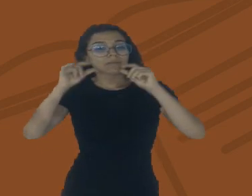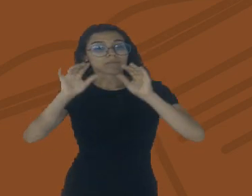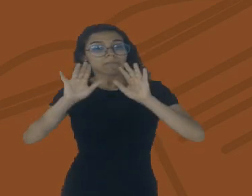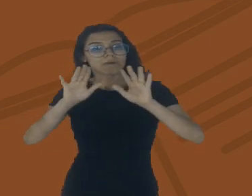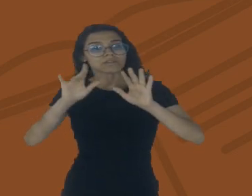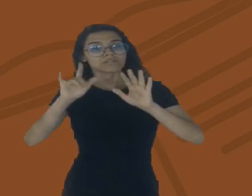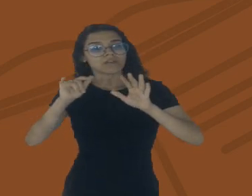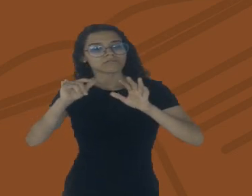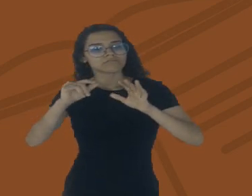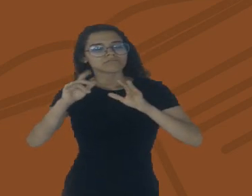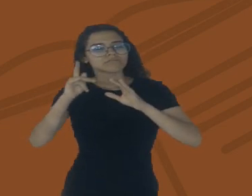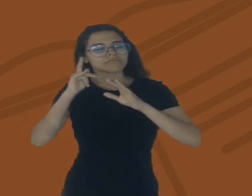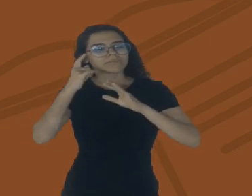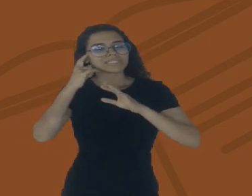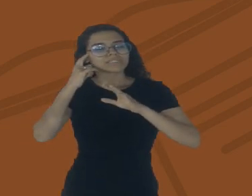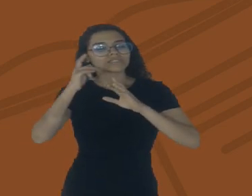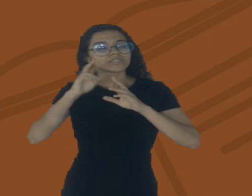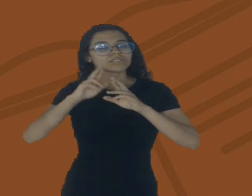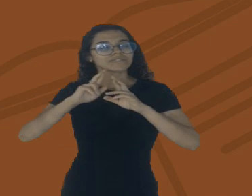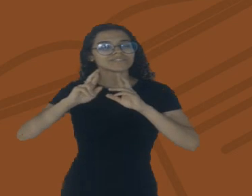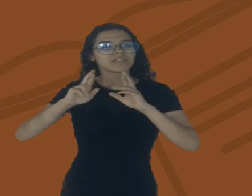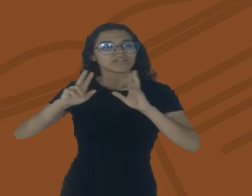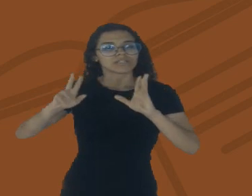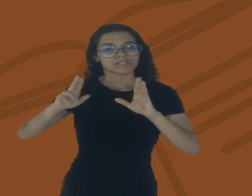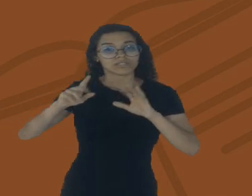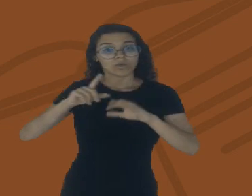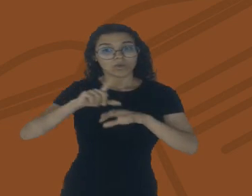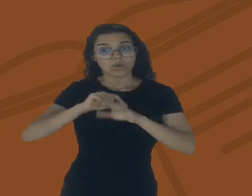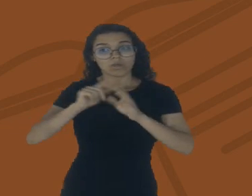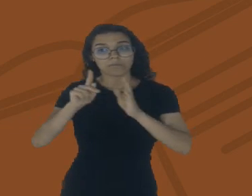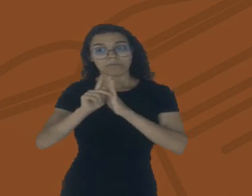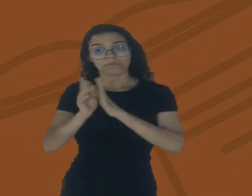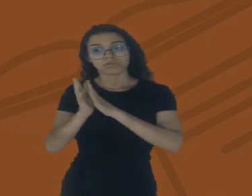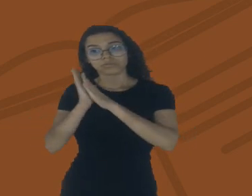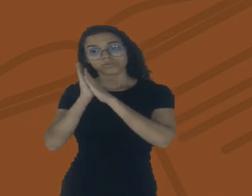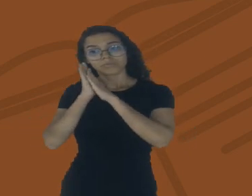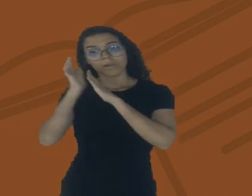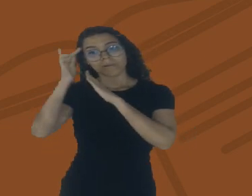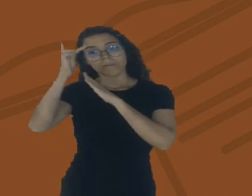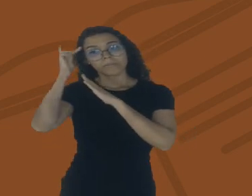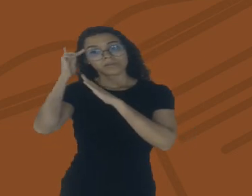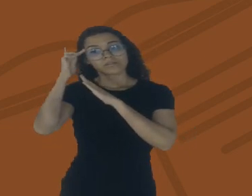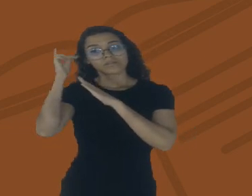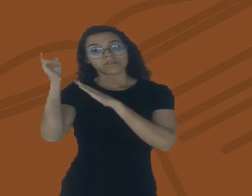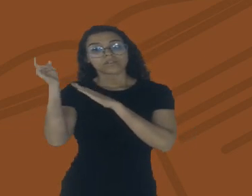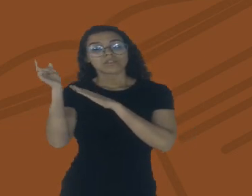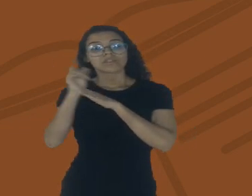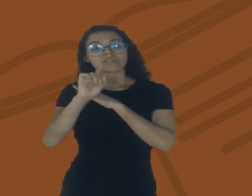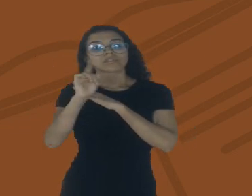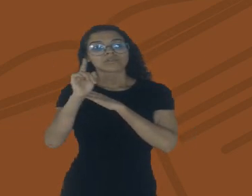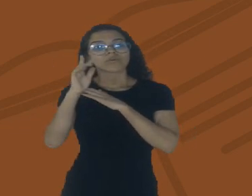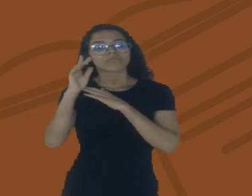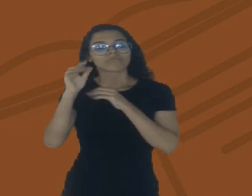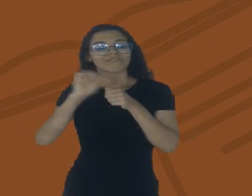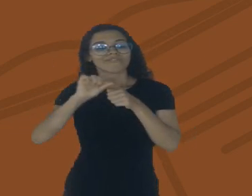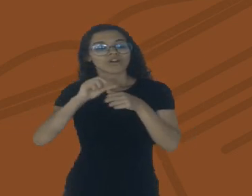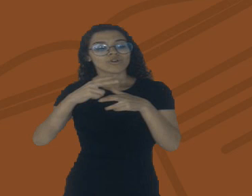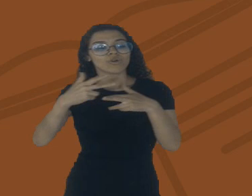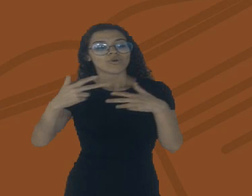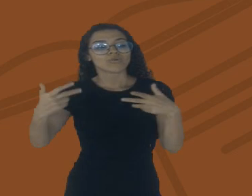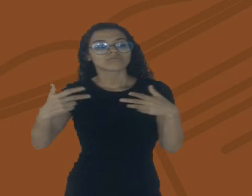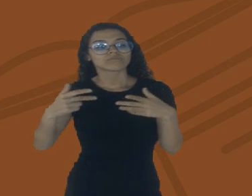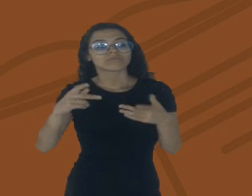consciência diferenciado. Durante o sono, a pessoa não apresenta movimentos propositais e seus olhos podem